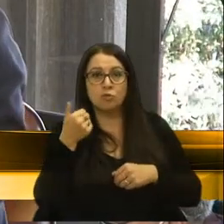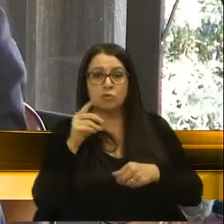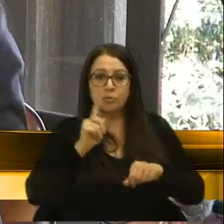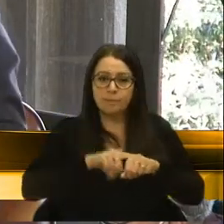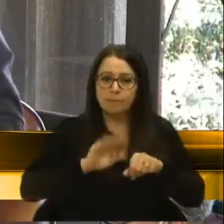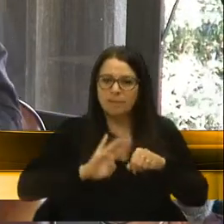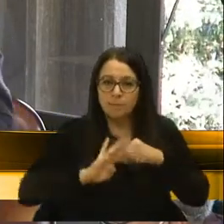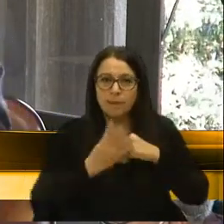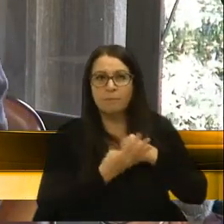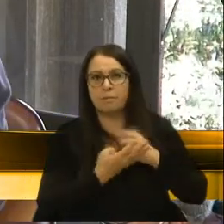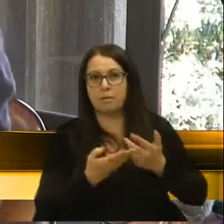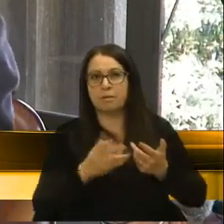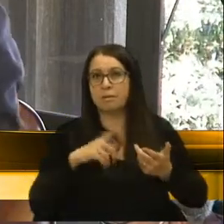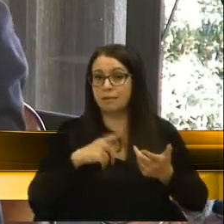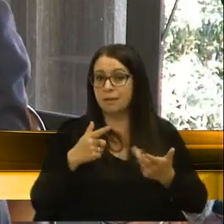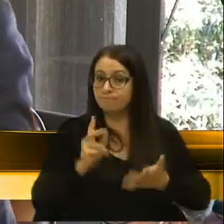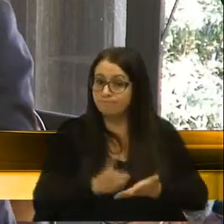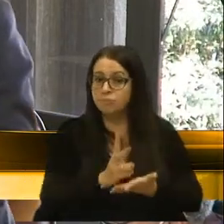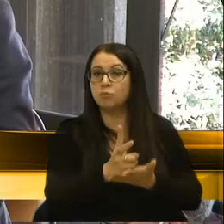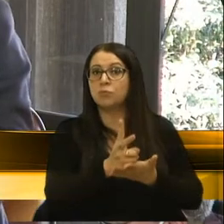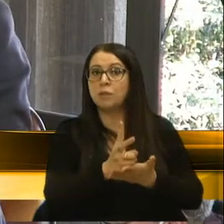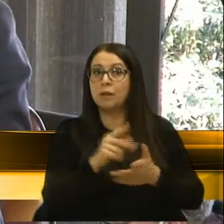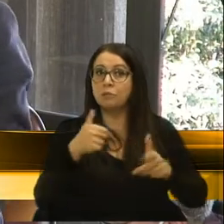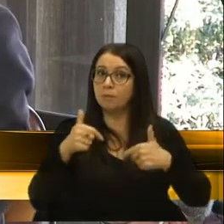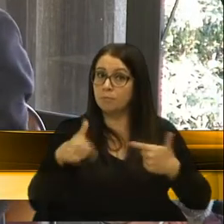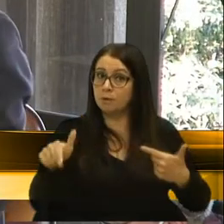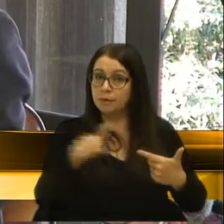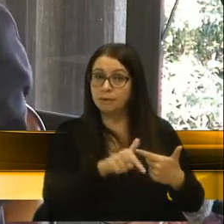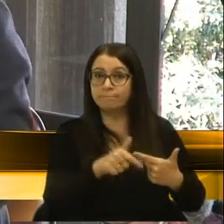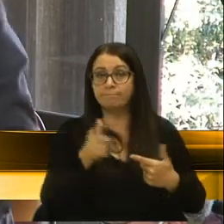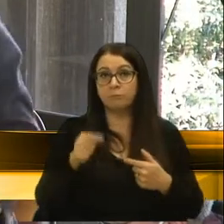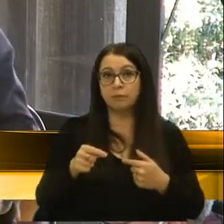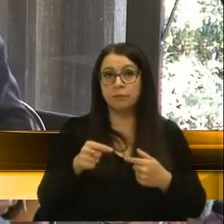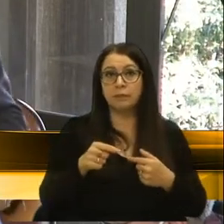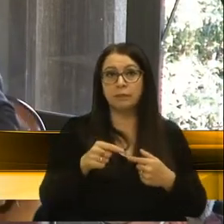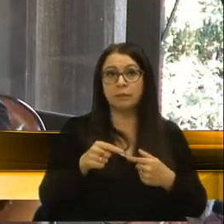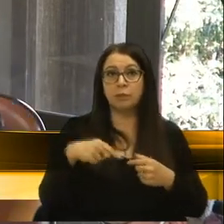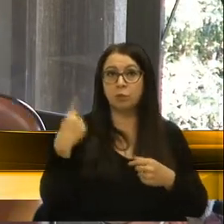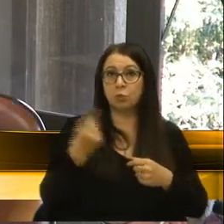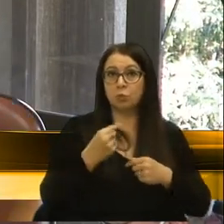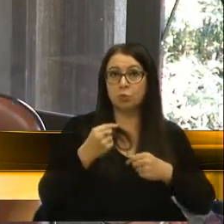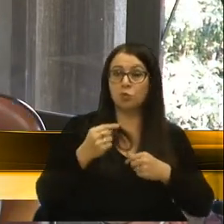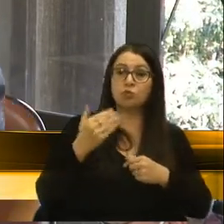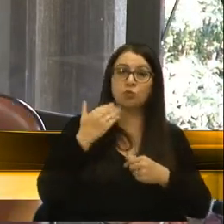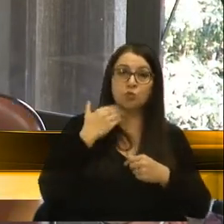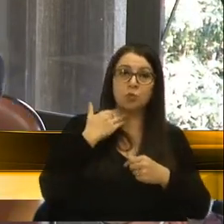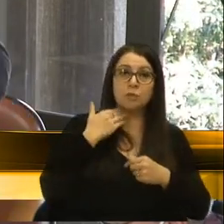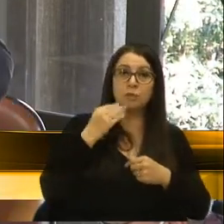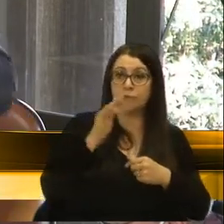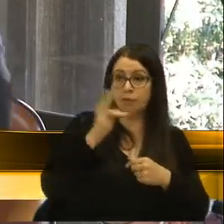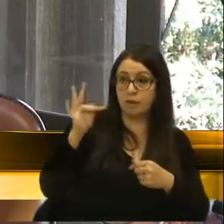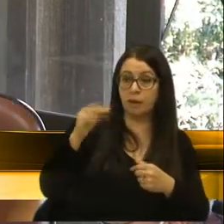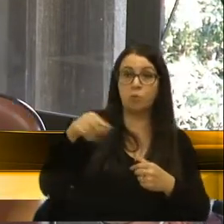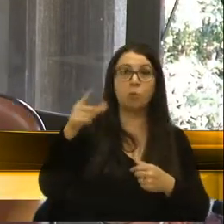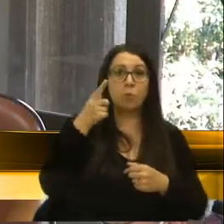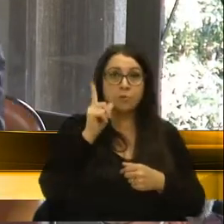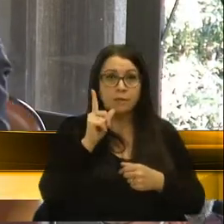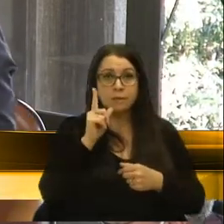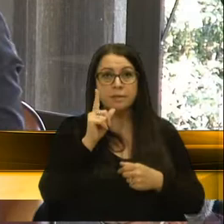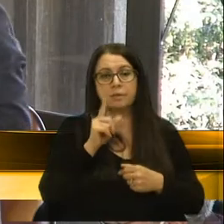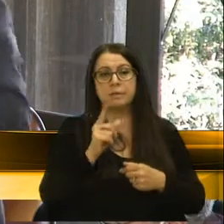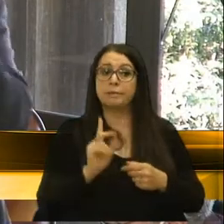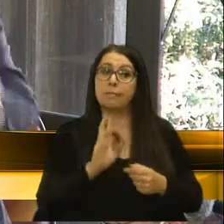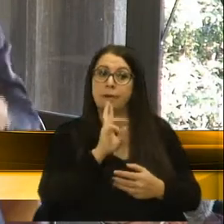pandemia, tendo que dar continuidade aos serviços, que o magistrado ou magistrada federal conceda uma